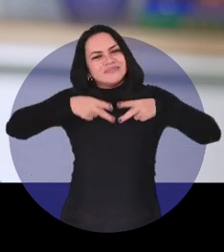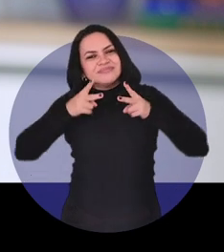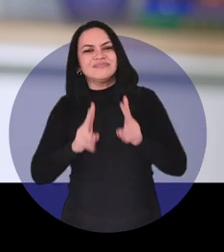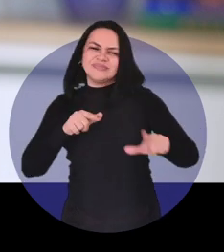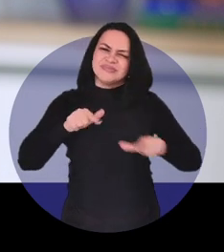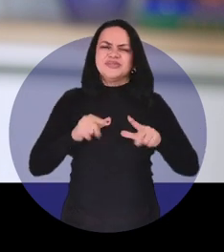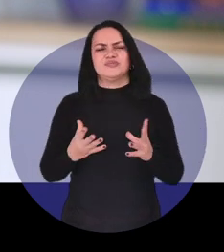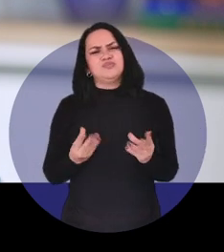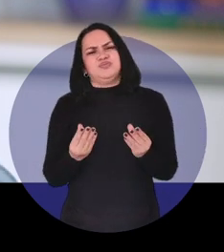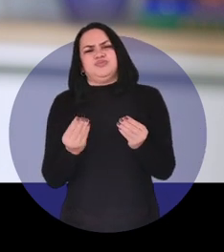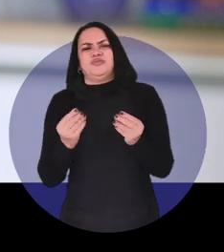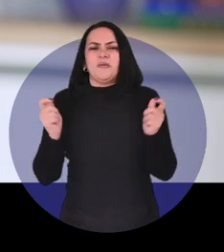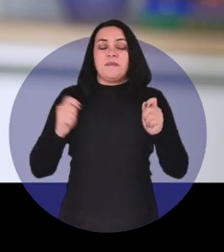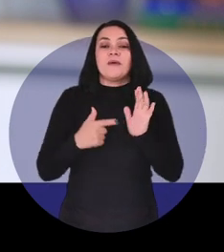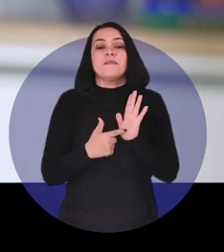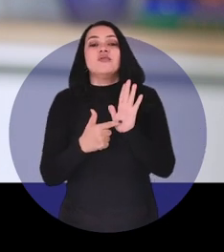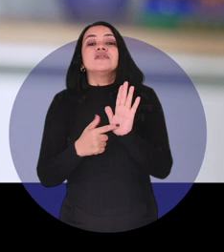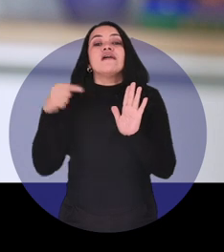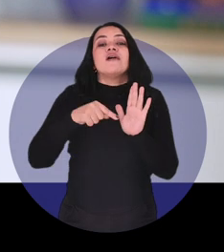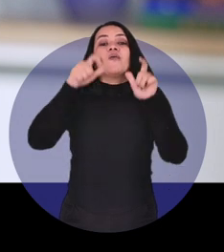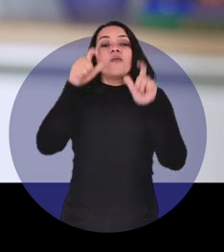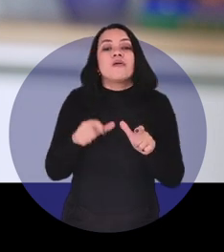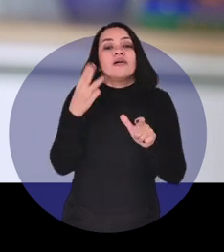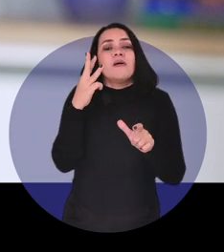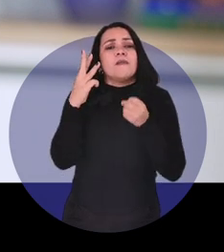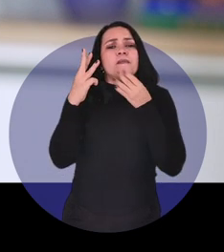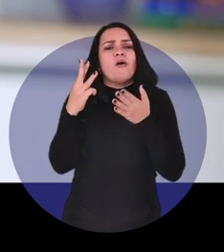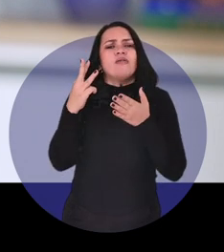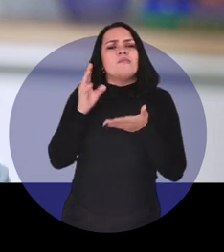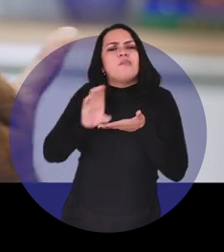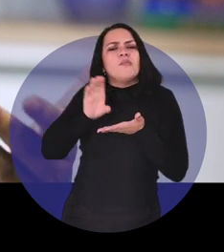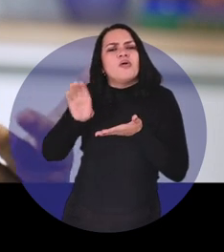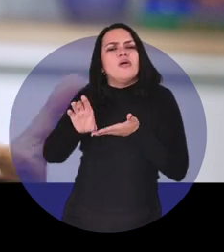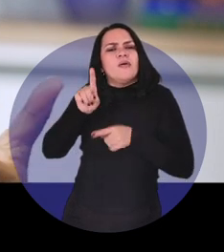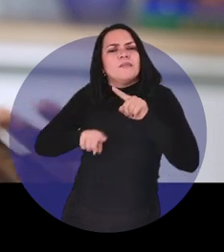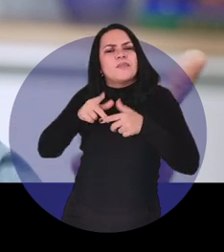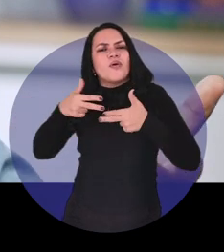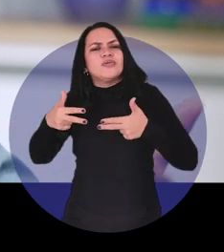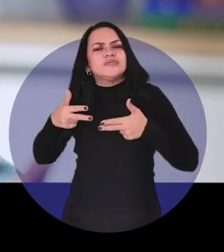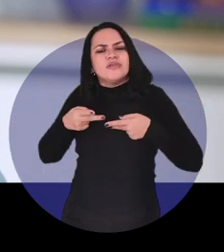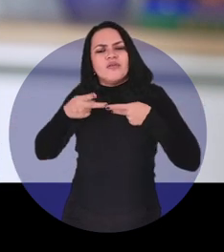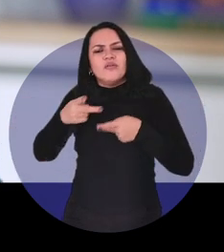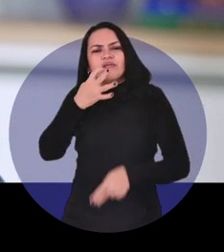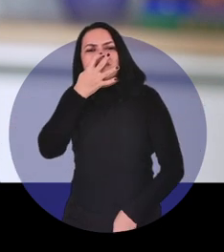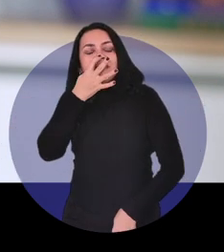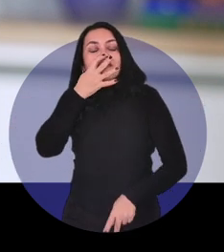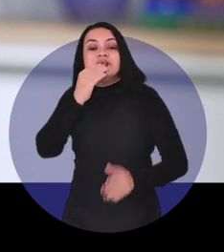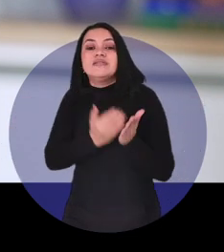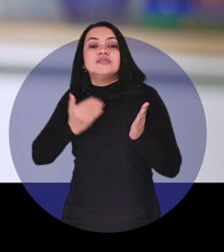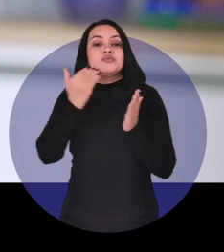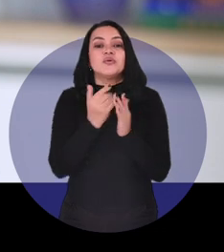eu sempre trabalhei muito para mostrar que esse é um lugar bom para investir, produzir,